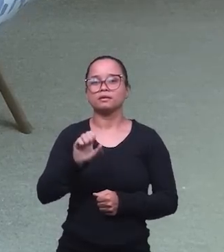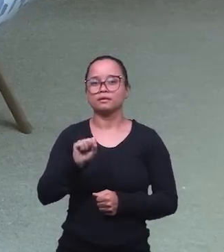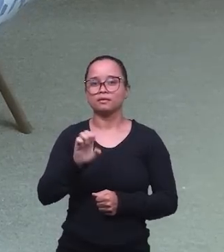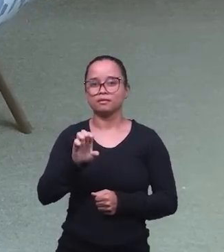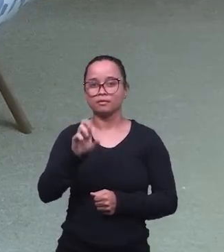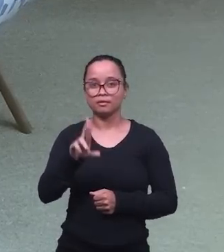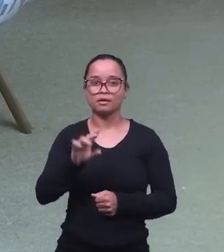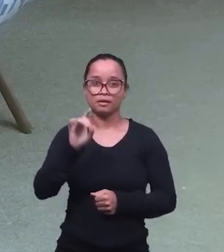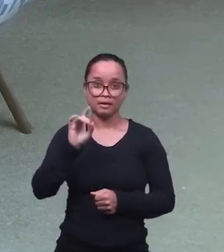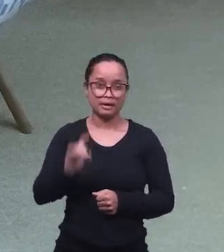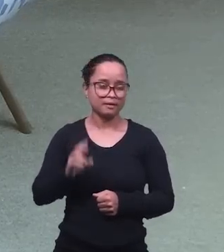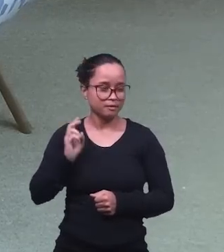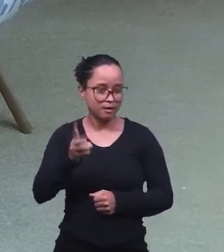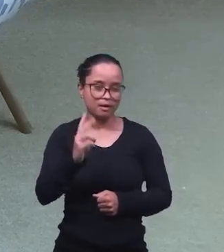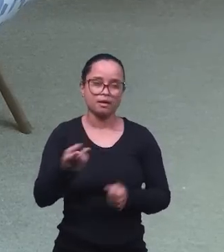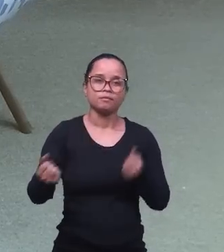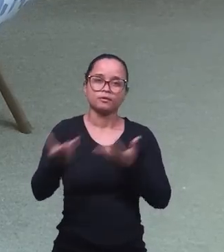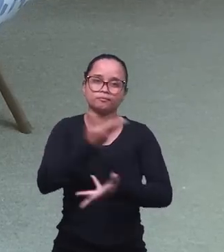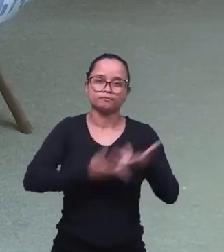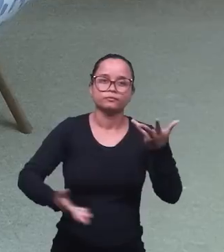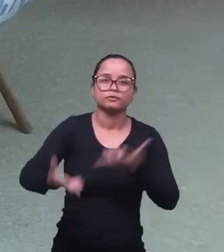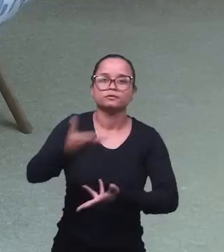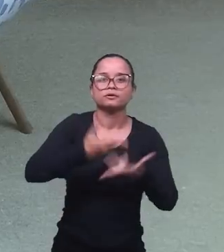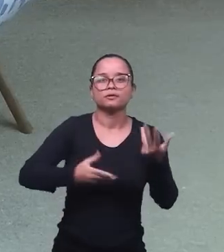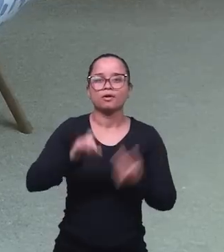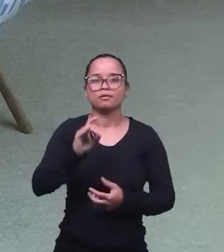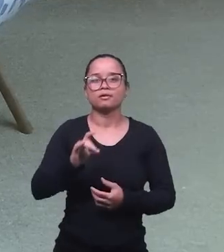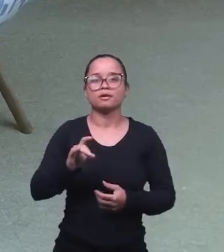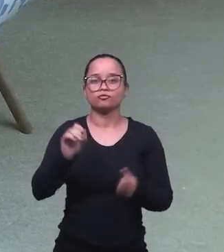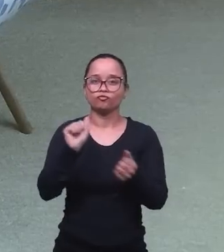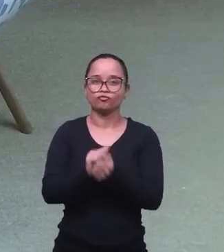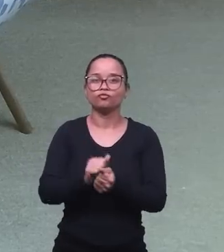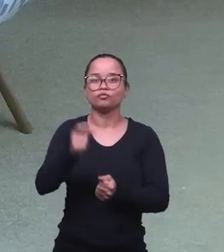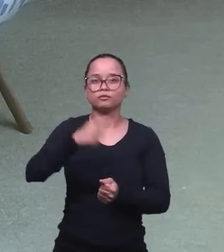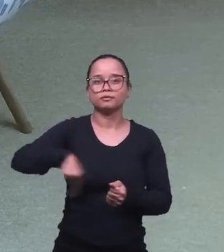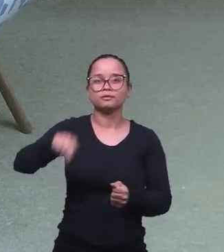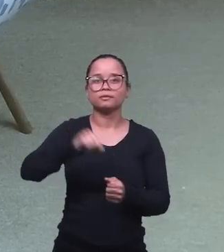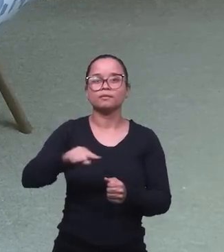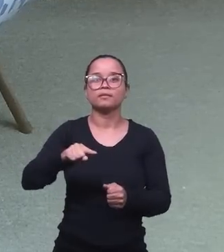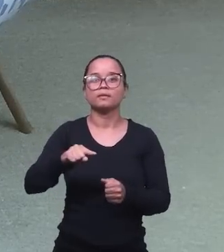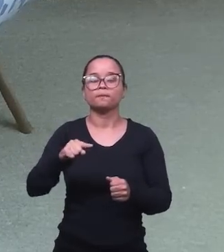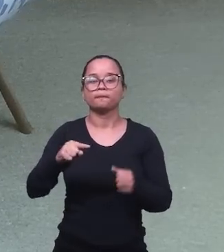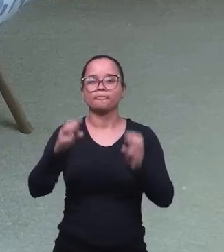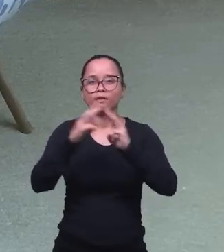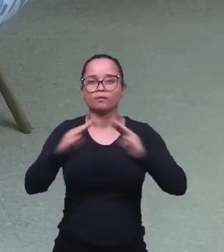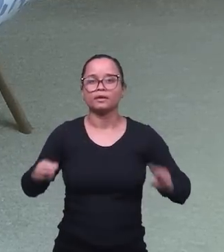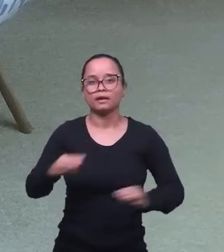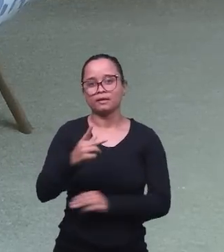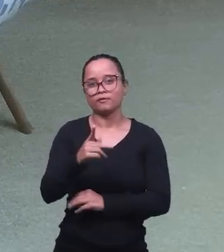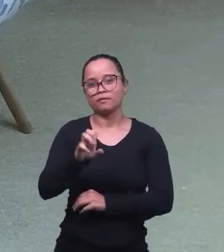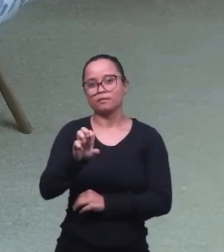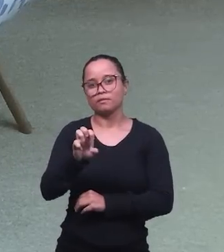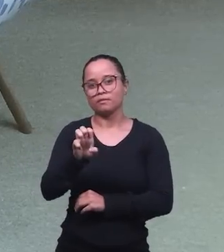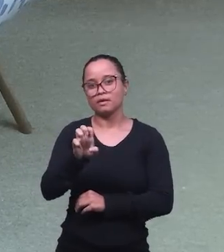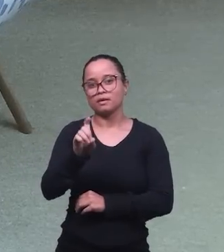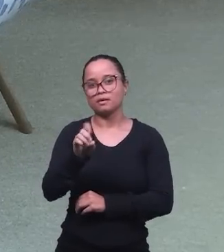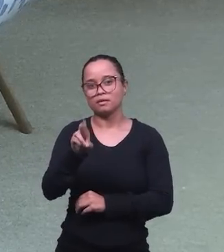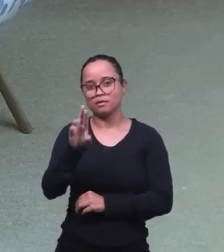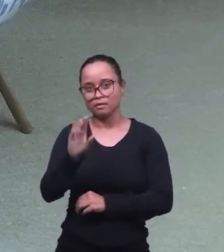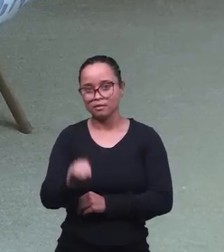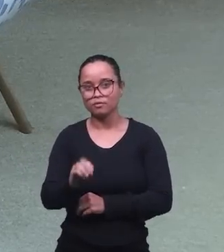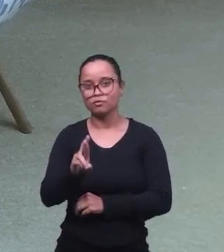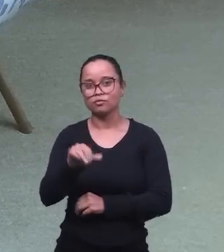participa ativamente, não só dessa programação, mas conosco também no Manaim de Pedro do Rio, e esteve esse fim de semana